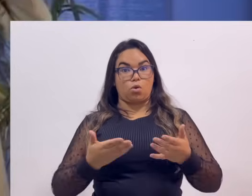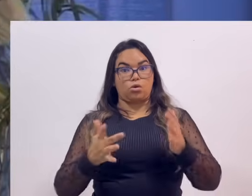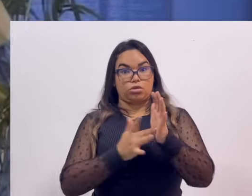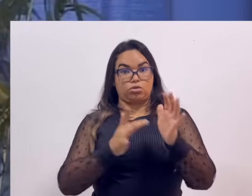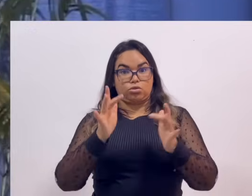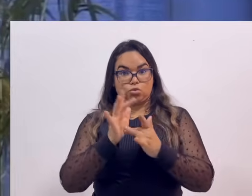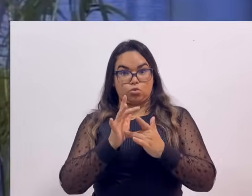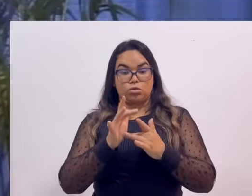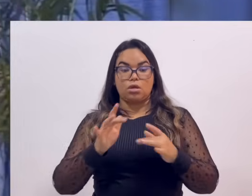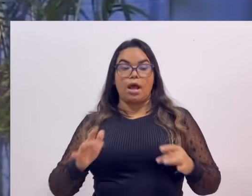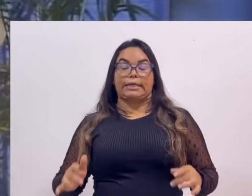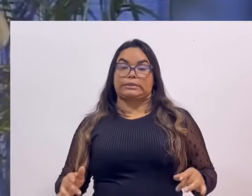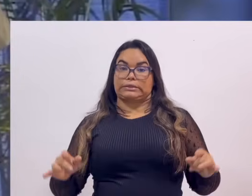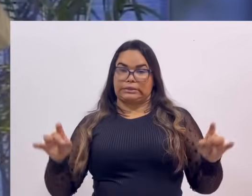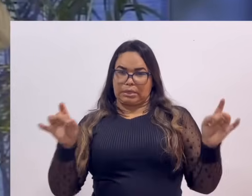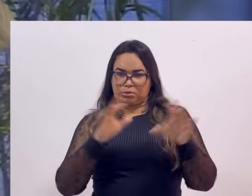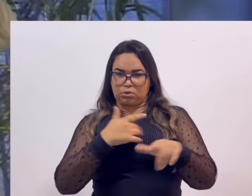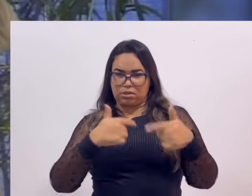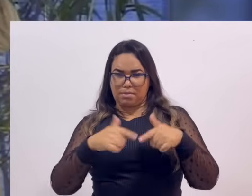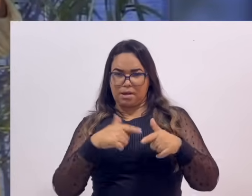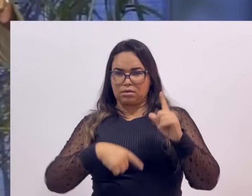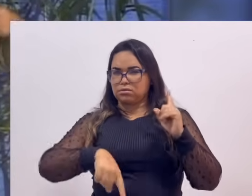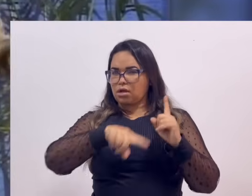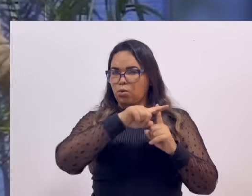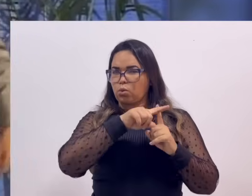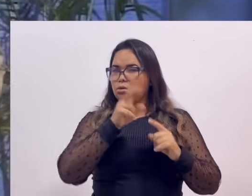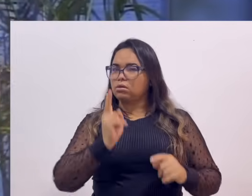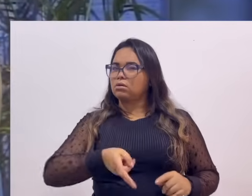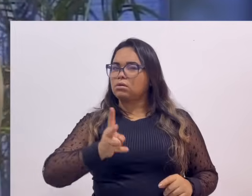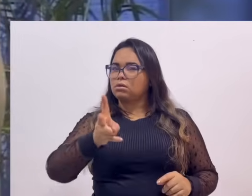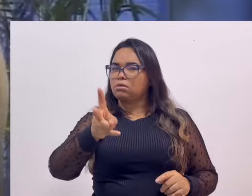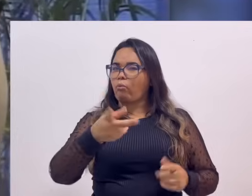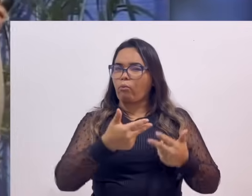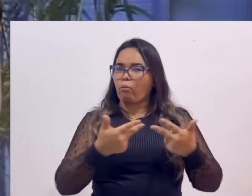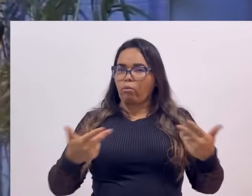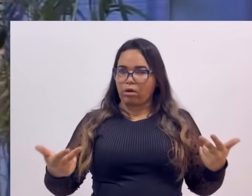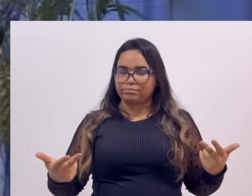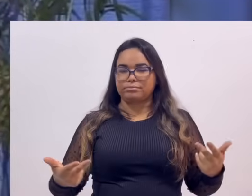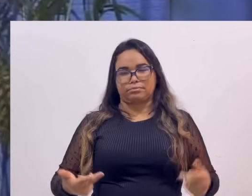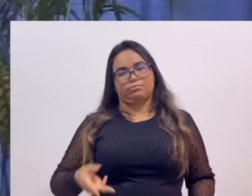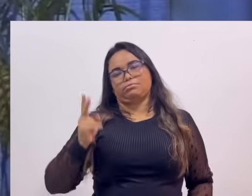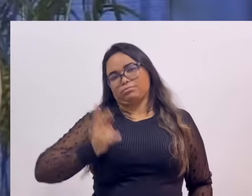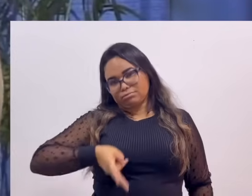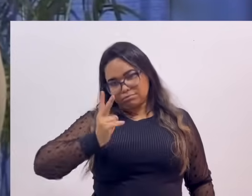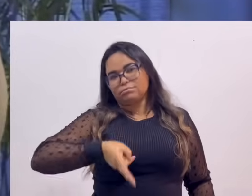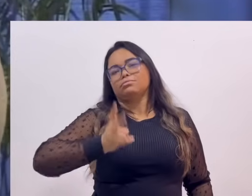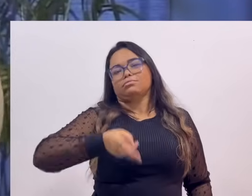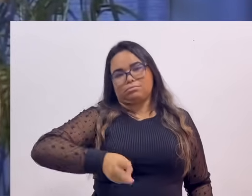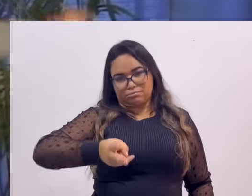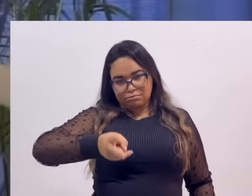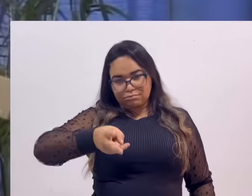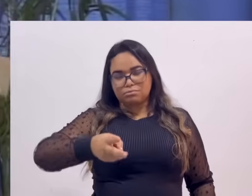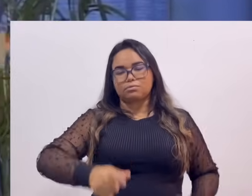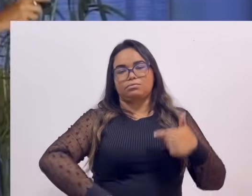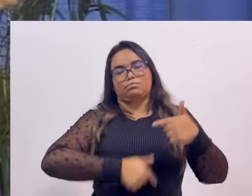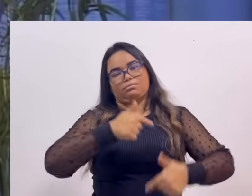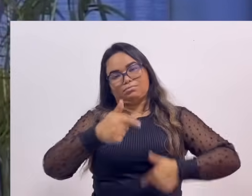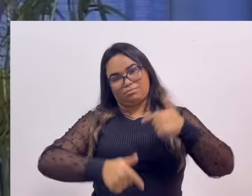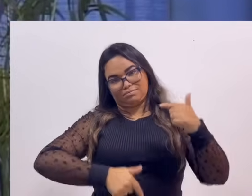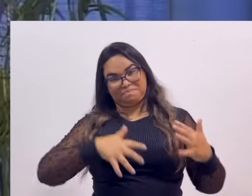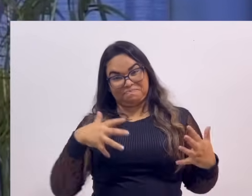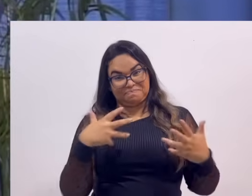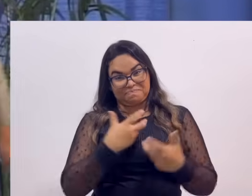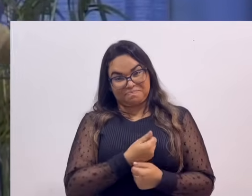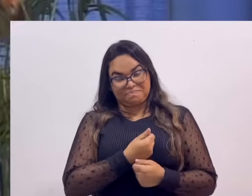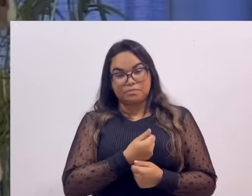trabalho de cristo terminou na cruz ou jesus continua fazendo algo ele ainda está fazendo o seu trabalho sim